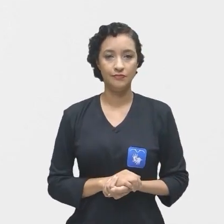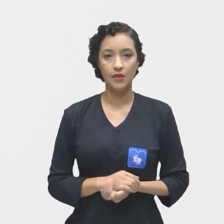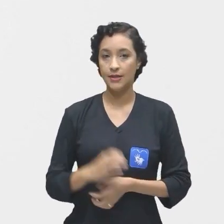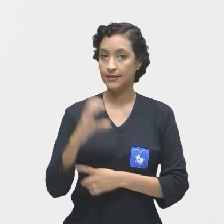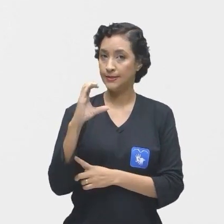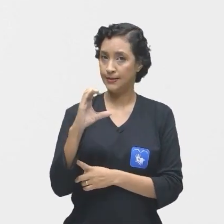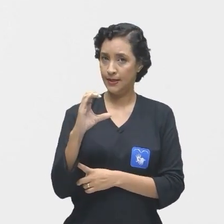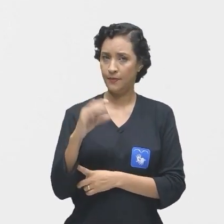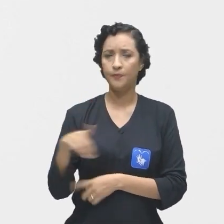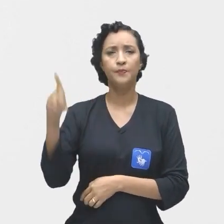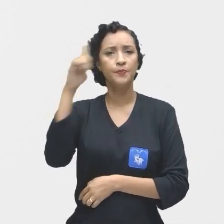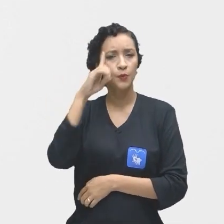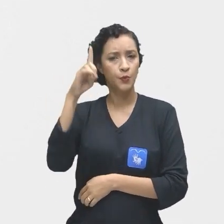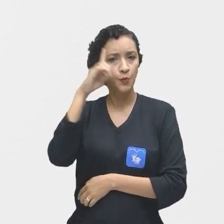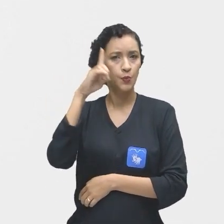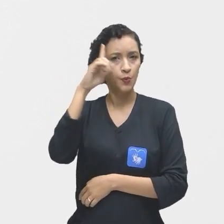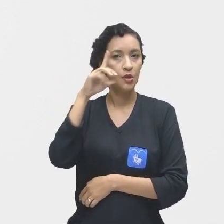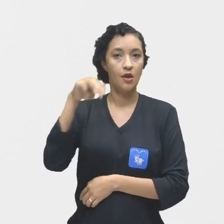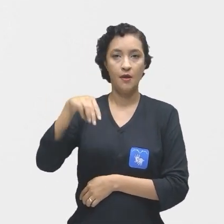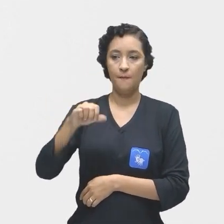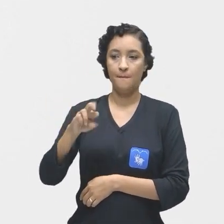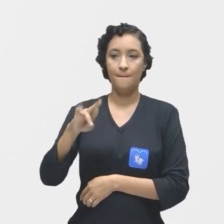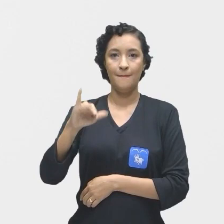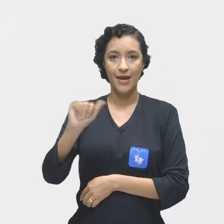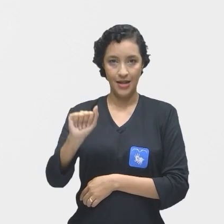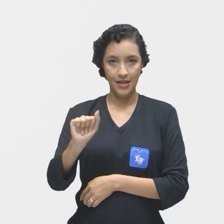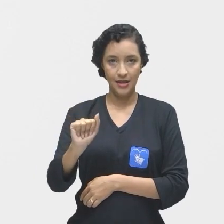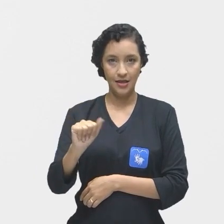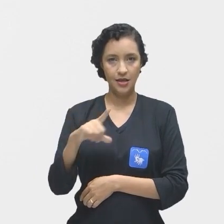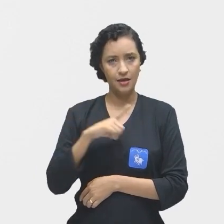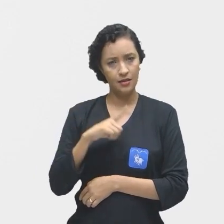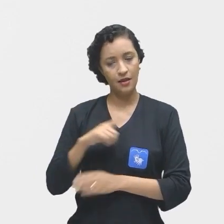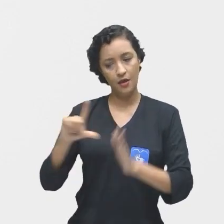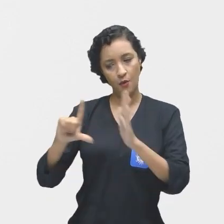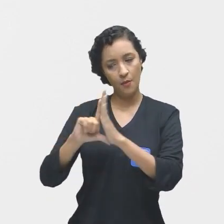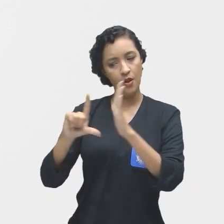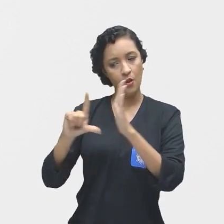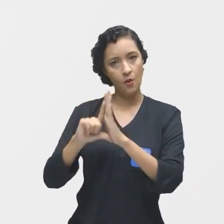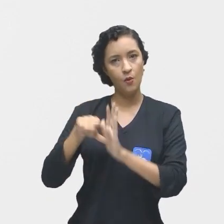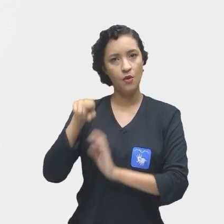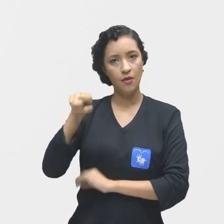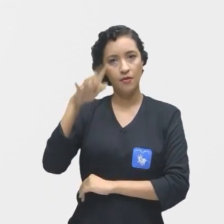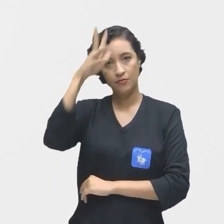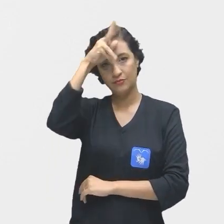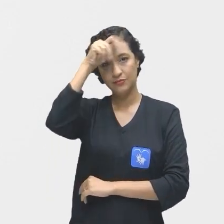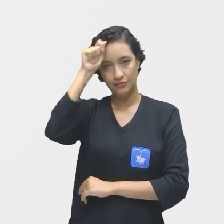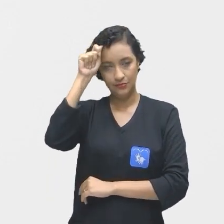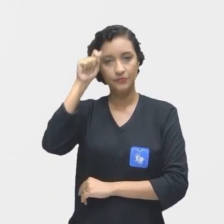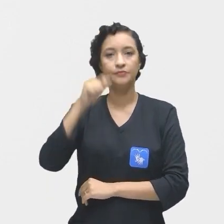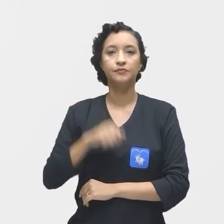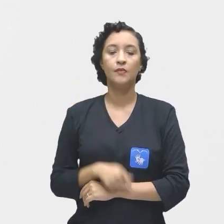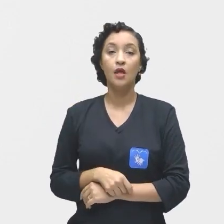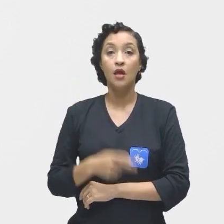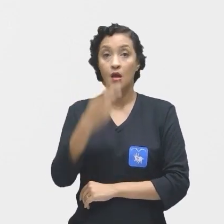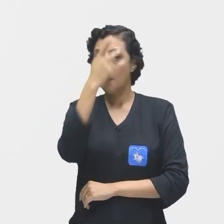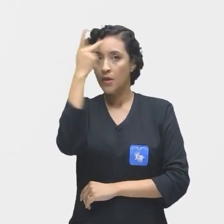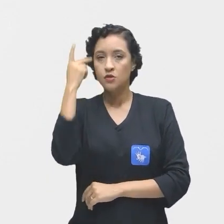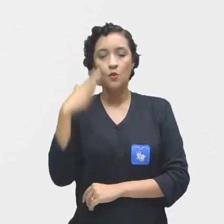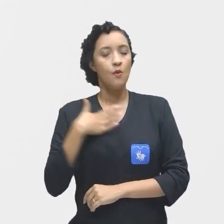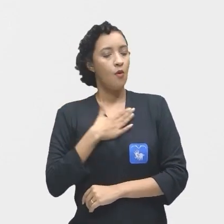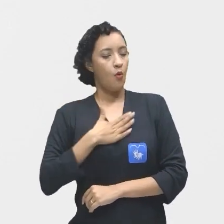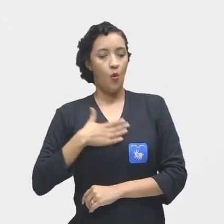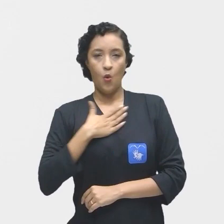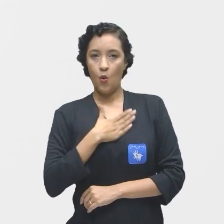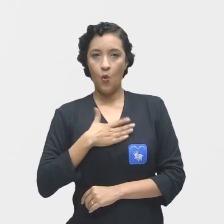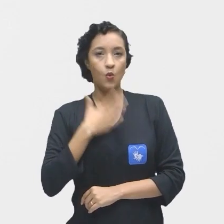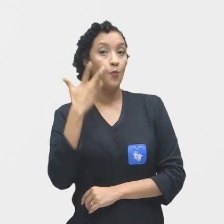dias, Maria abre sua barraca de doces no Centro Comercial de Manaus. Seus clientes gostam muito das